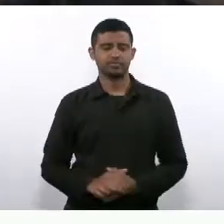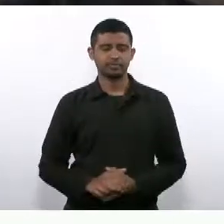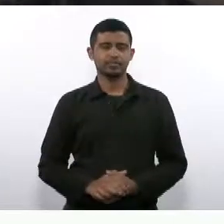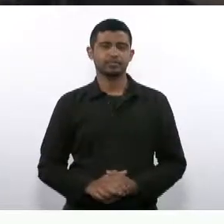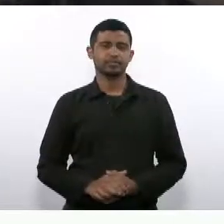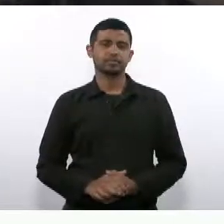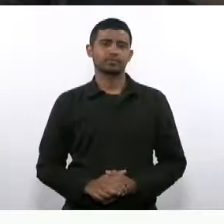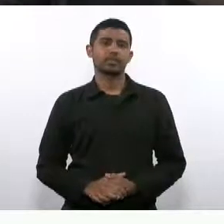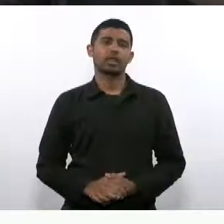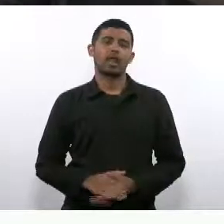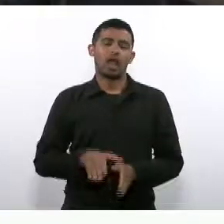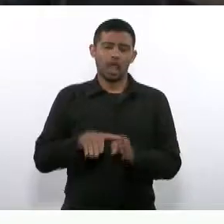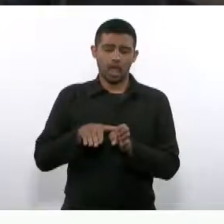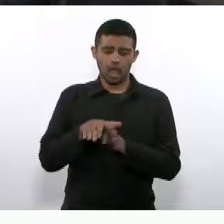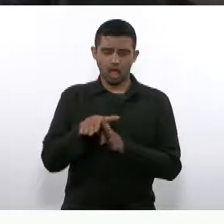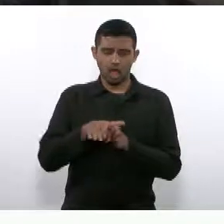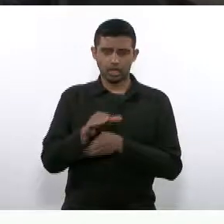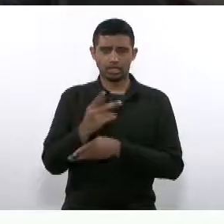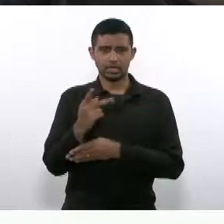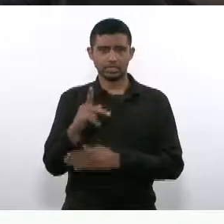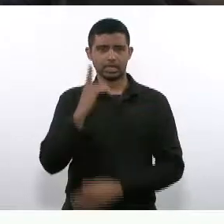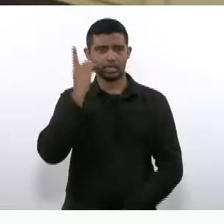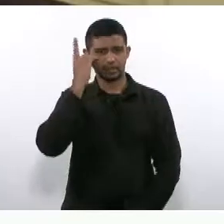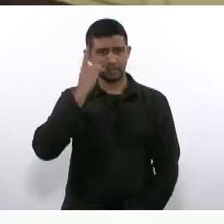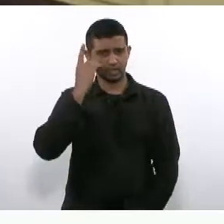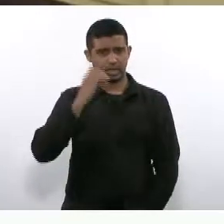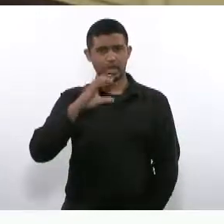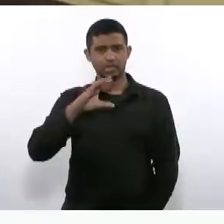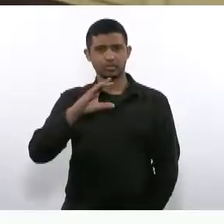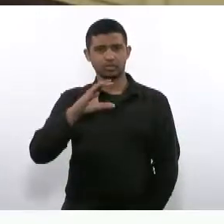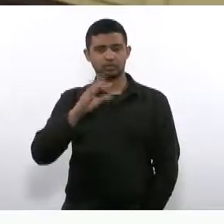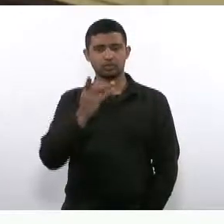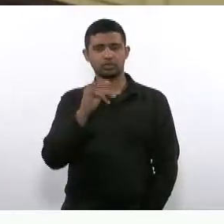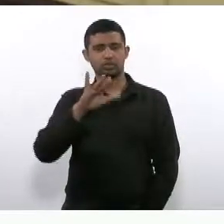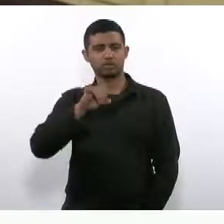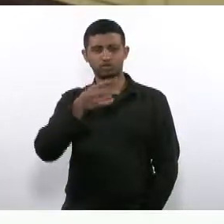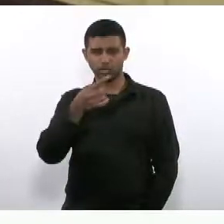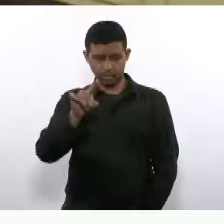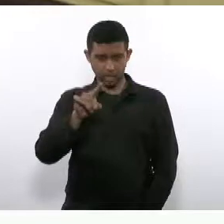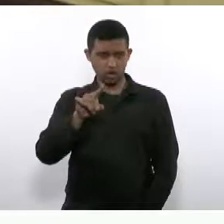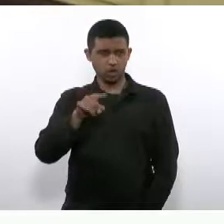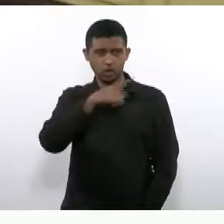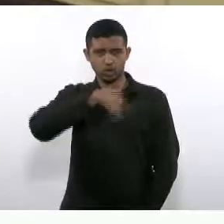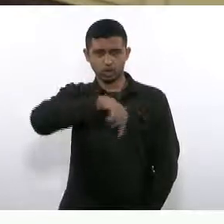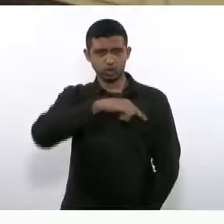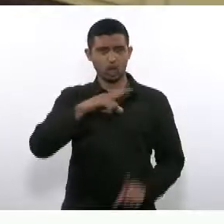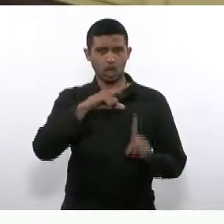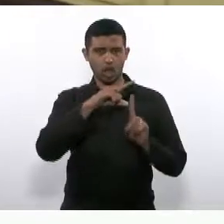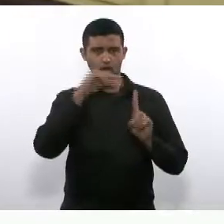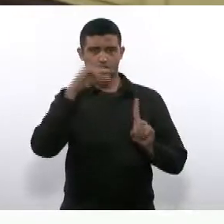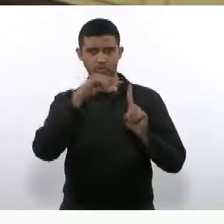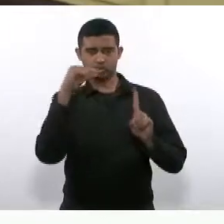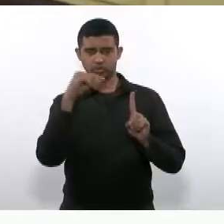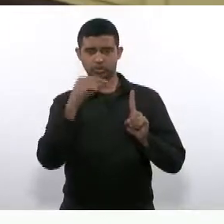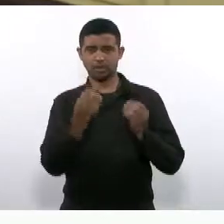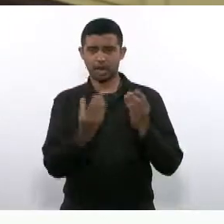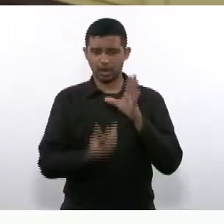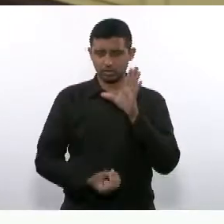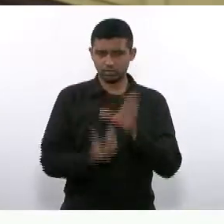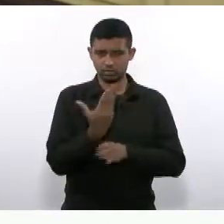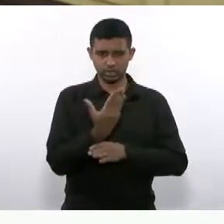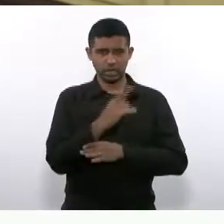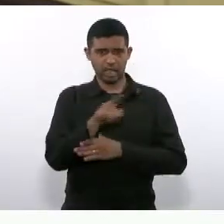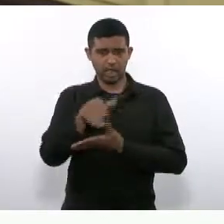A recomendação do deputado Chicão Bulhões é que nós não façamos uma indicação pela necessidade da criação